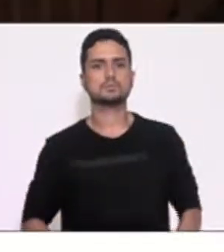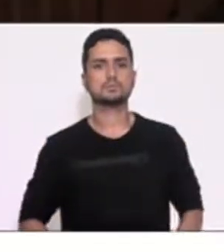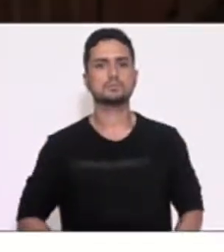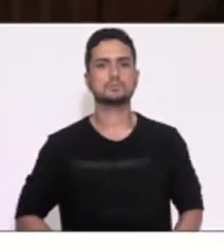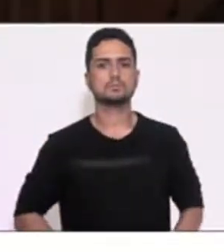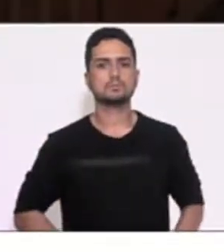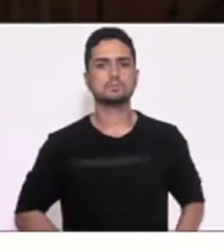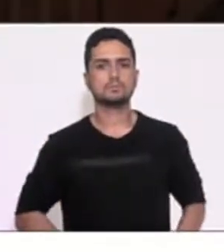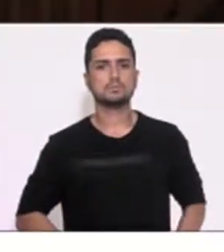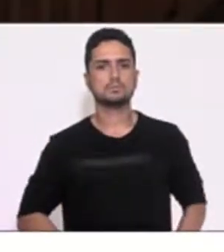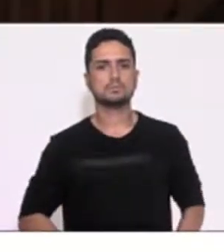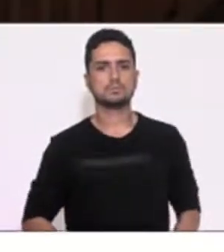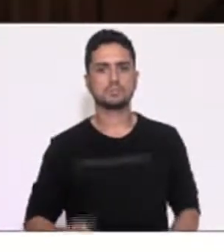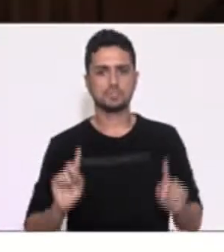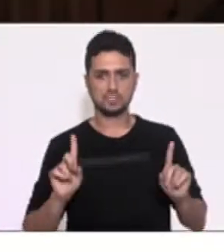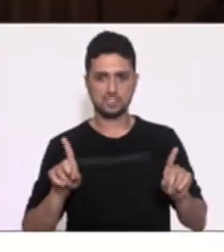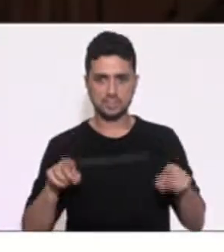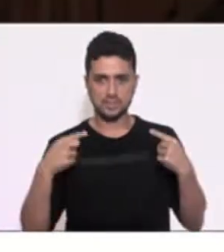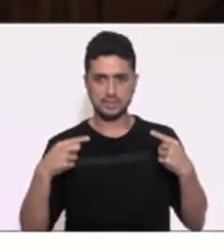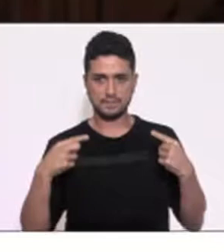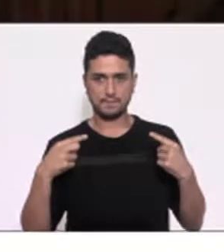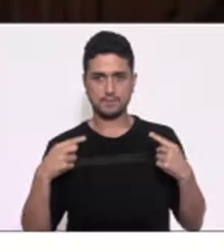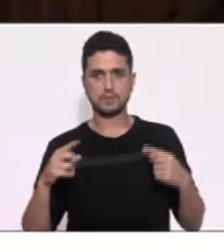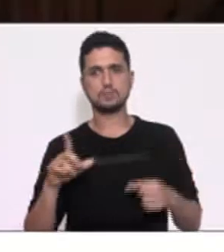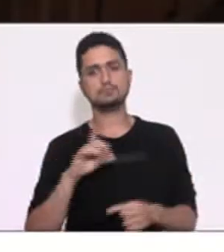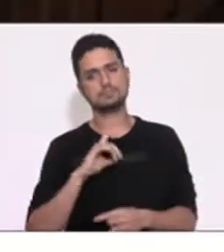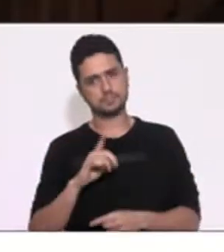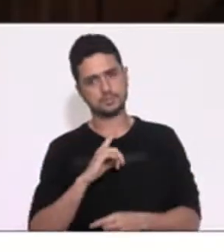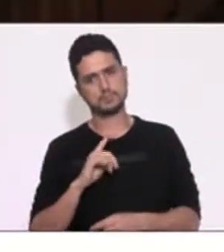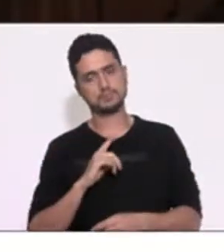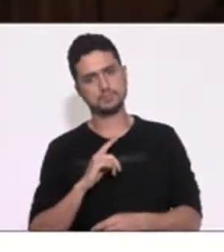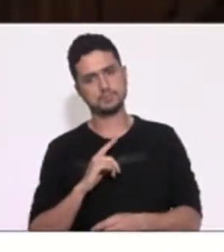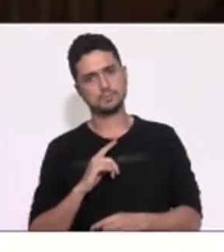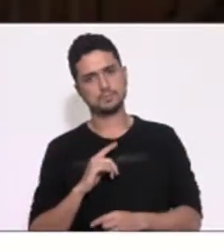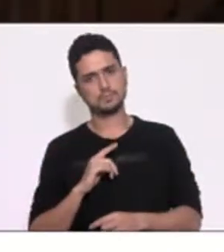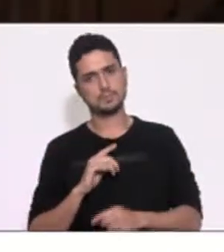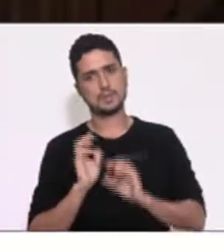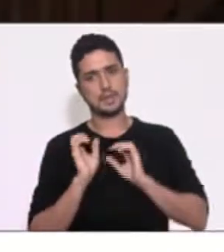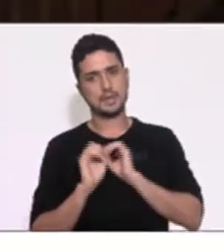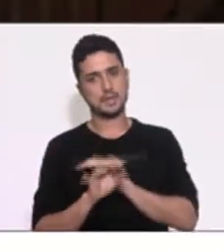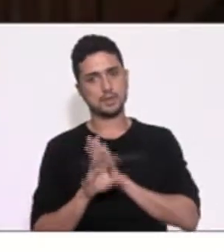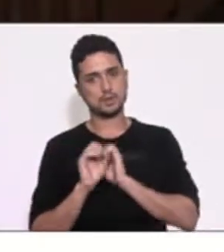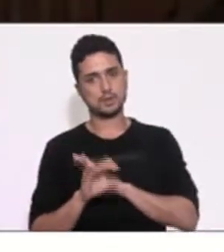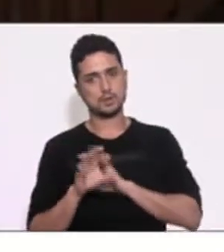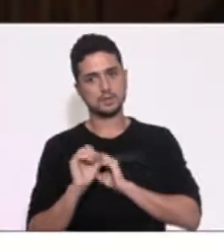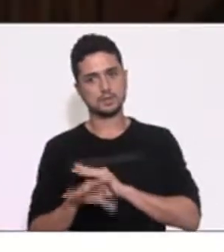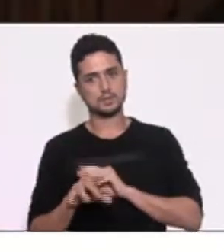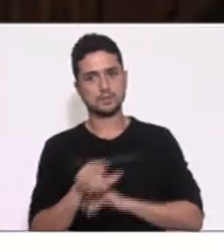os desafios que estão postos para a educação no Rio de Janeiro,